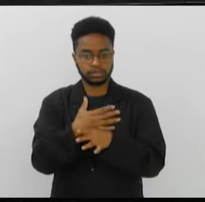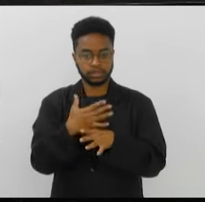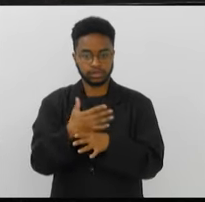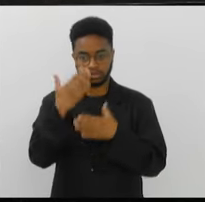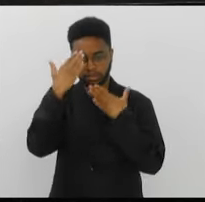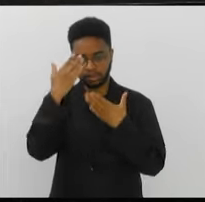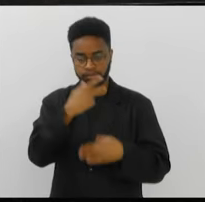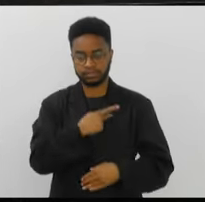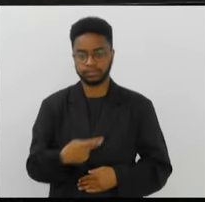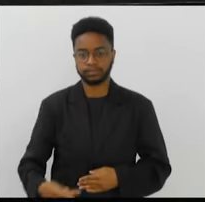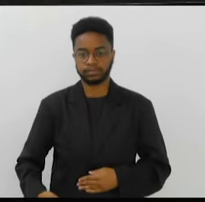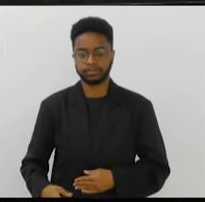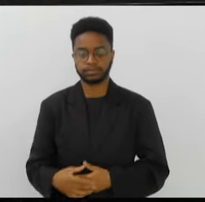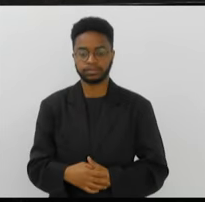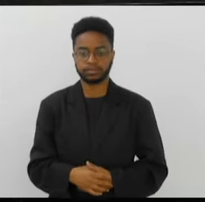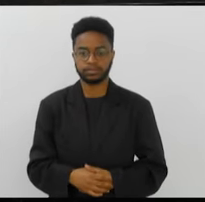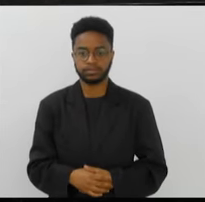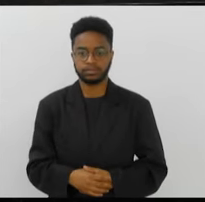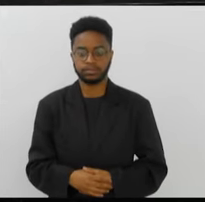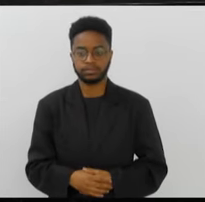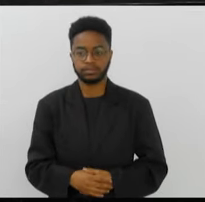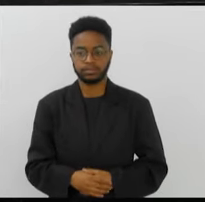Presidente.